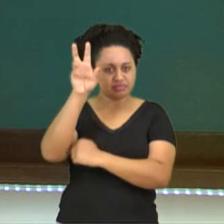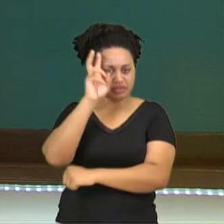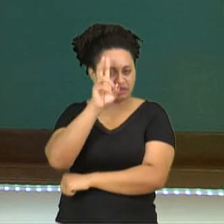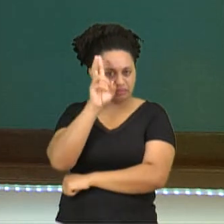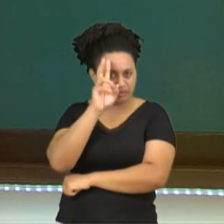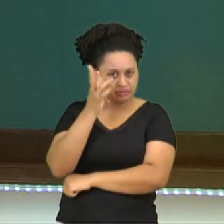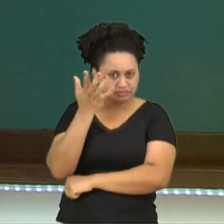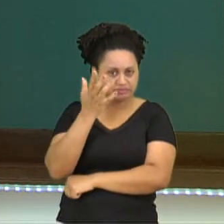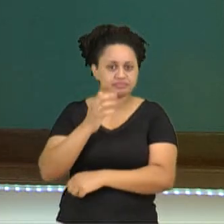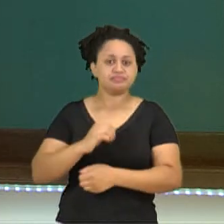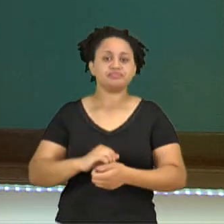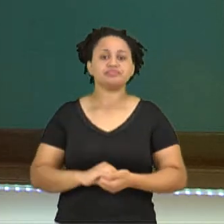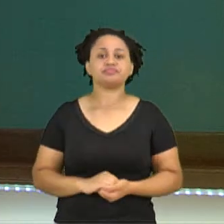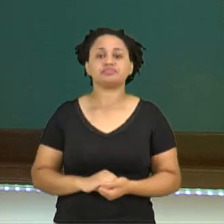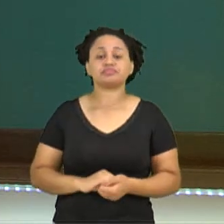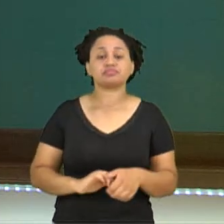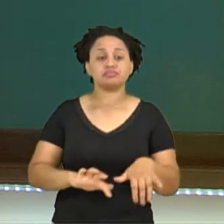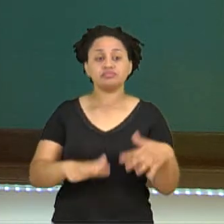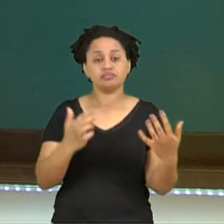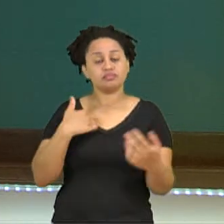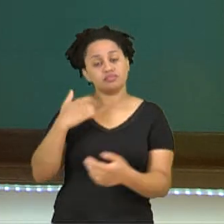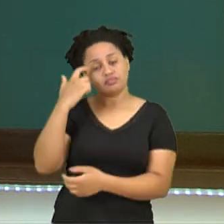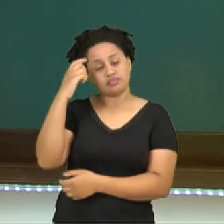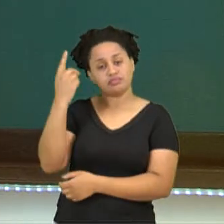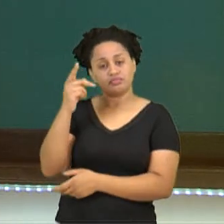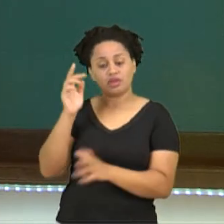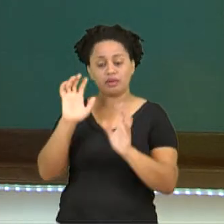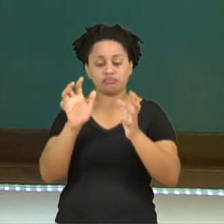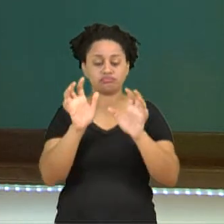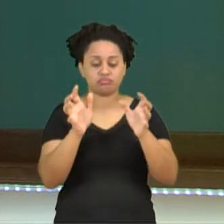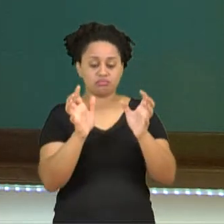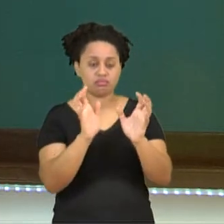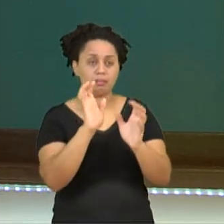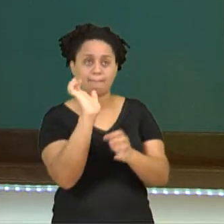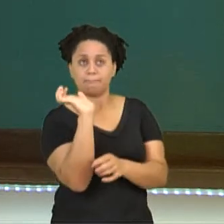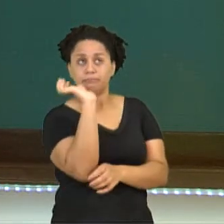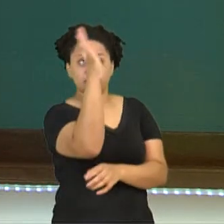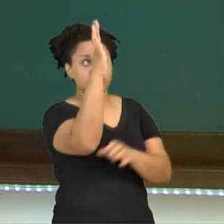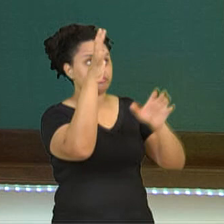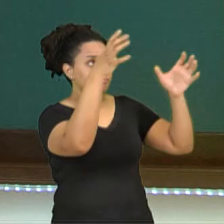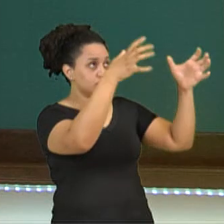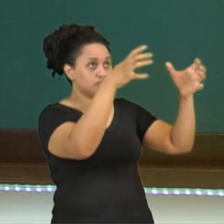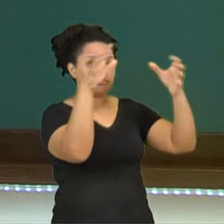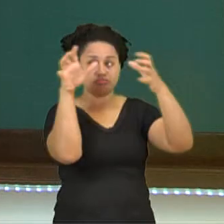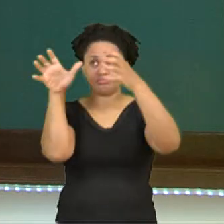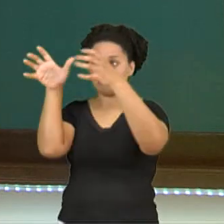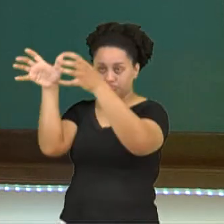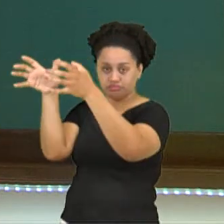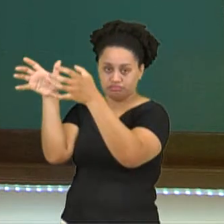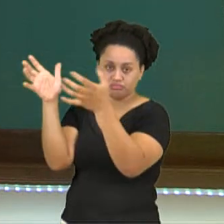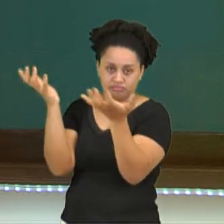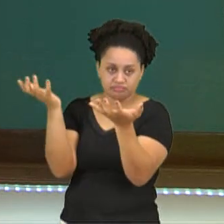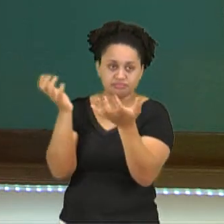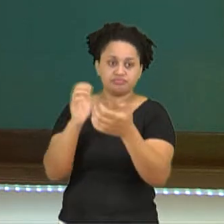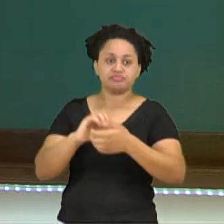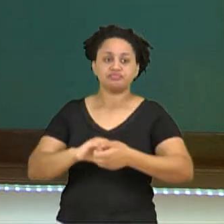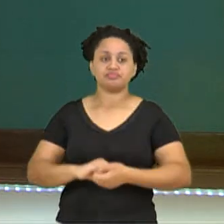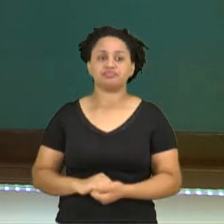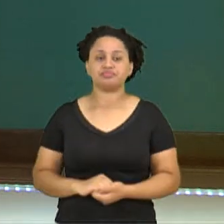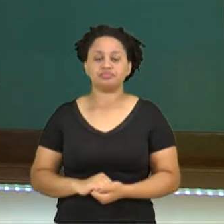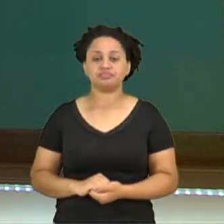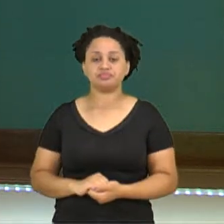pouquinho? Então, a sua ideia foi lançar uma bola para dentro de 2 cestos de pêssego suspenso. Tá? Suspenso.